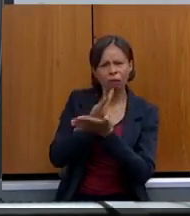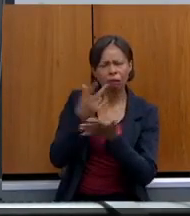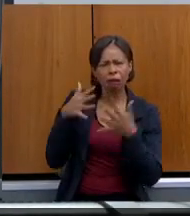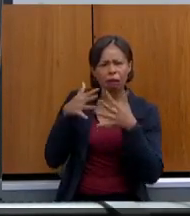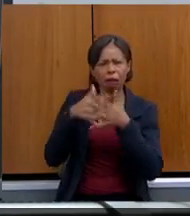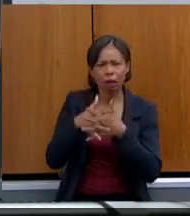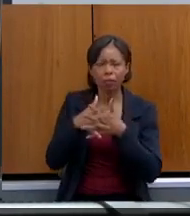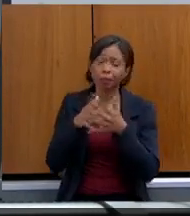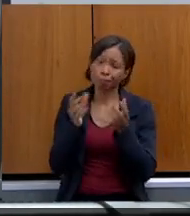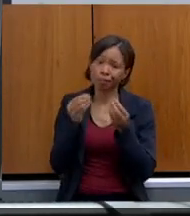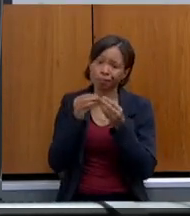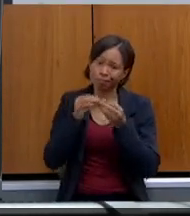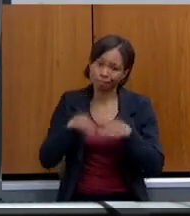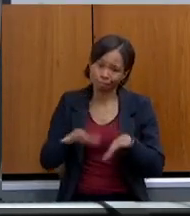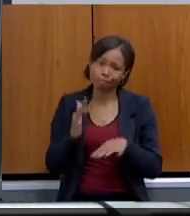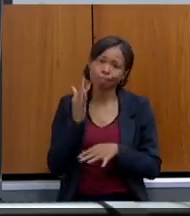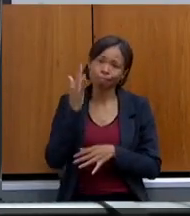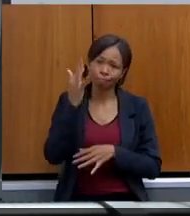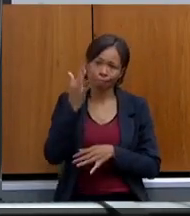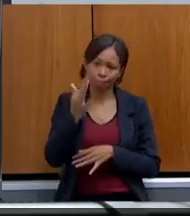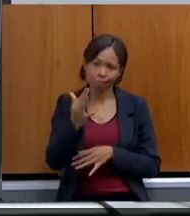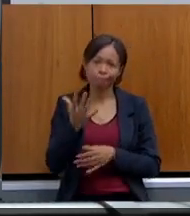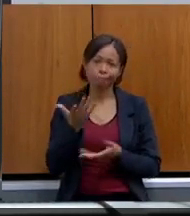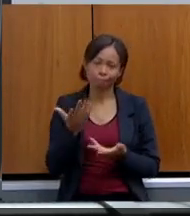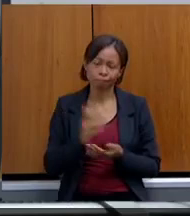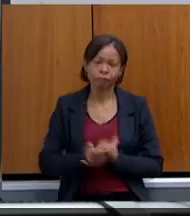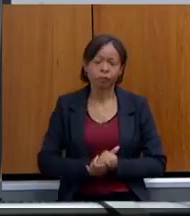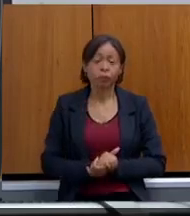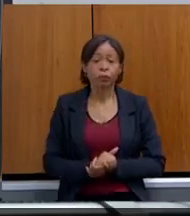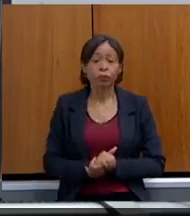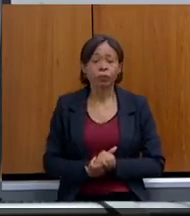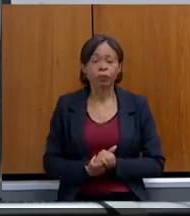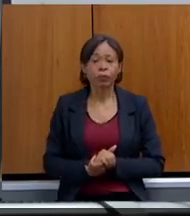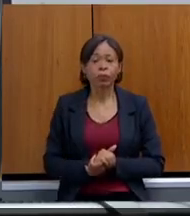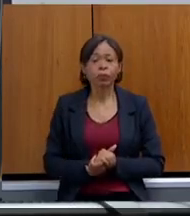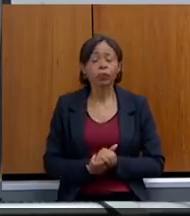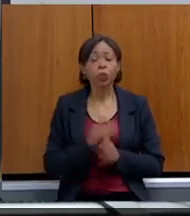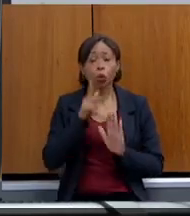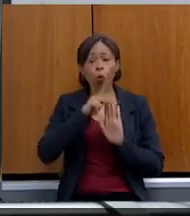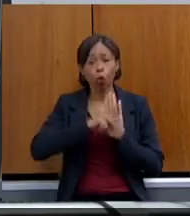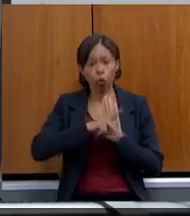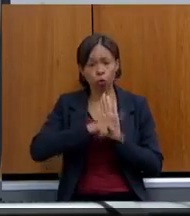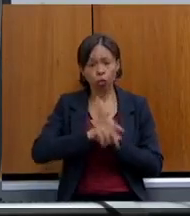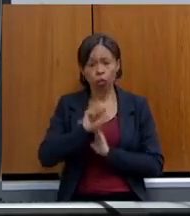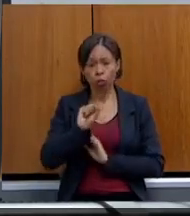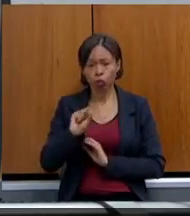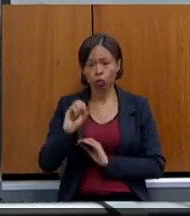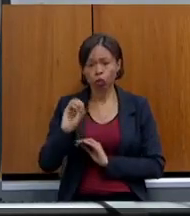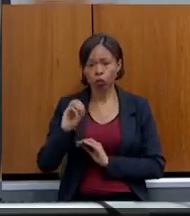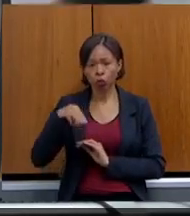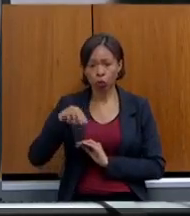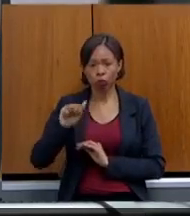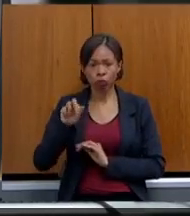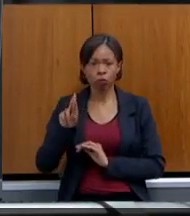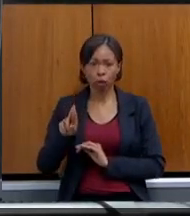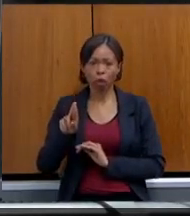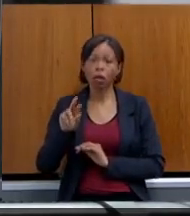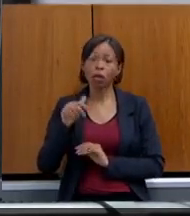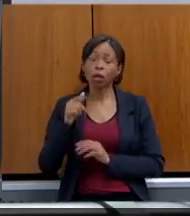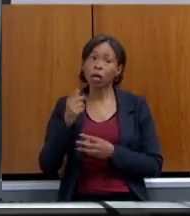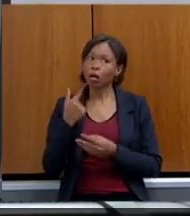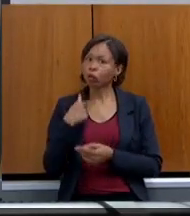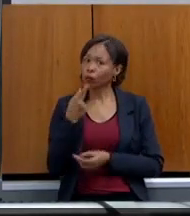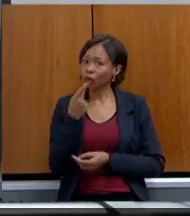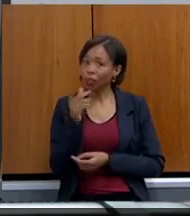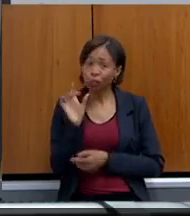criar algum prejuízo né no futuro aí numa questão judicial e com relação ao projeto somar eu não tô dizendo especificamente das três